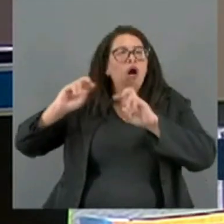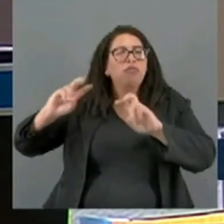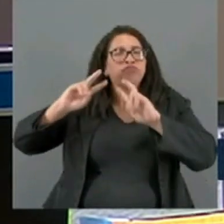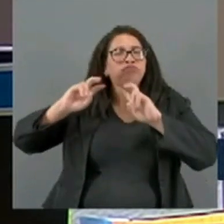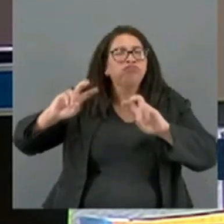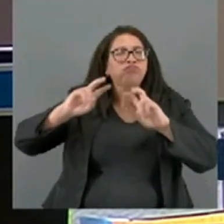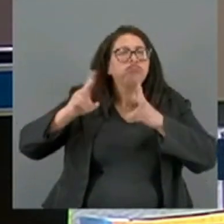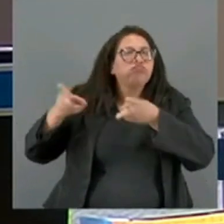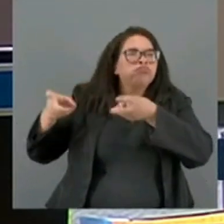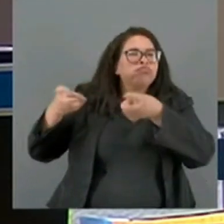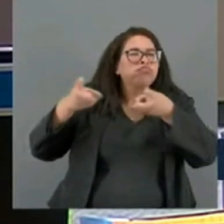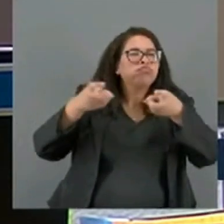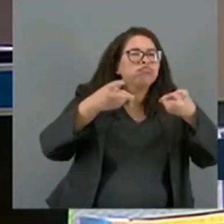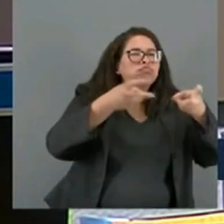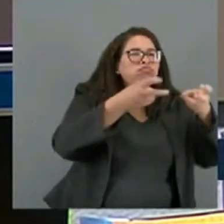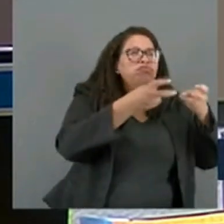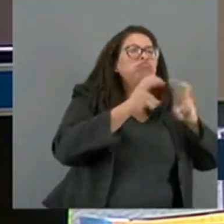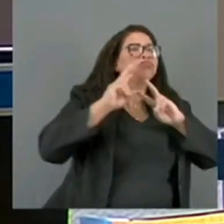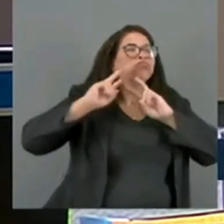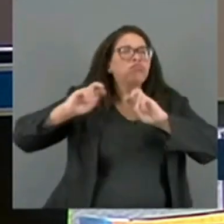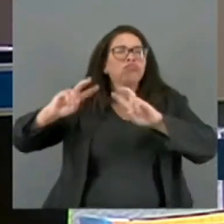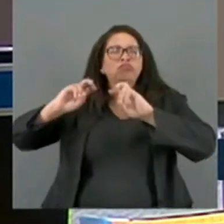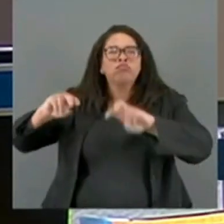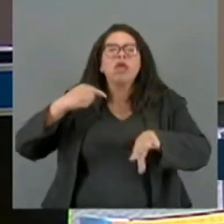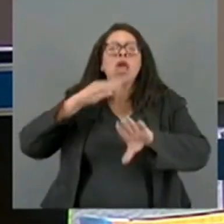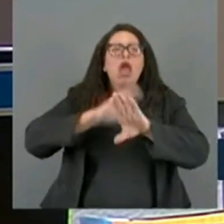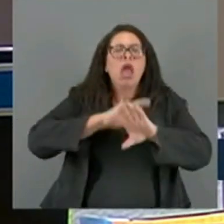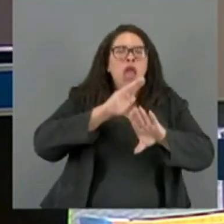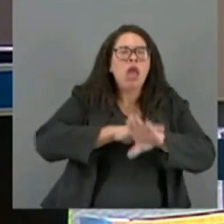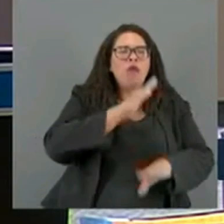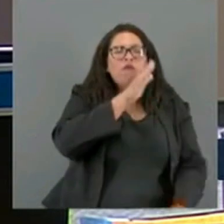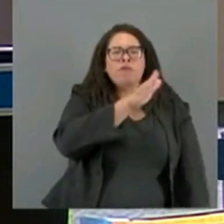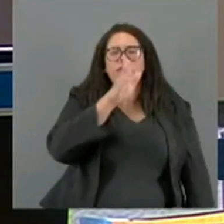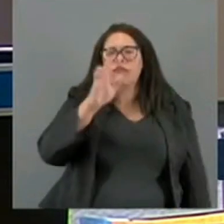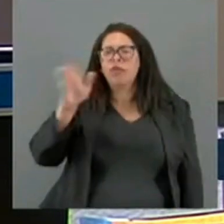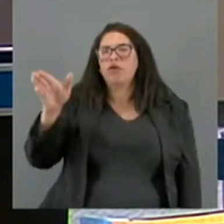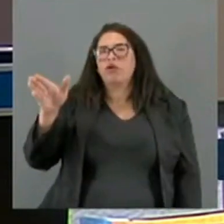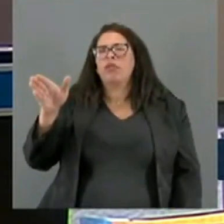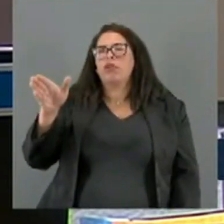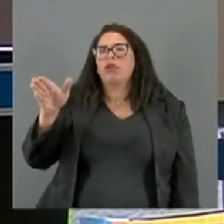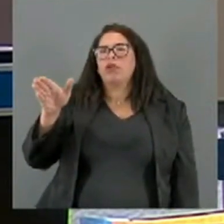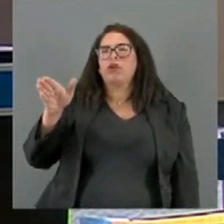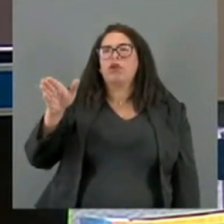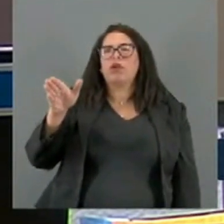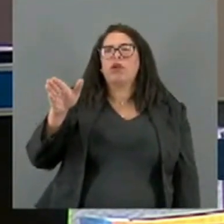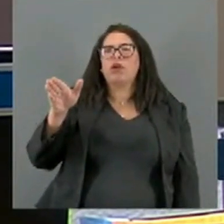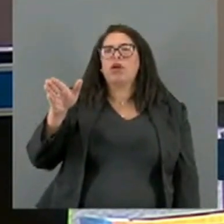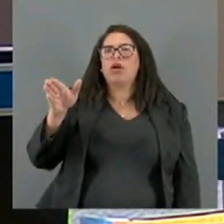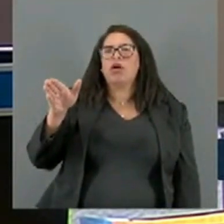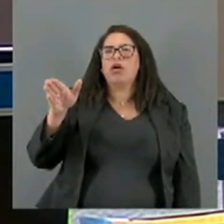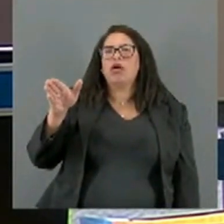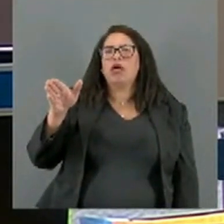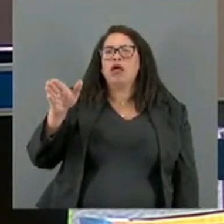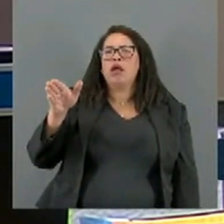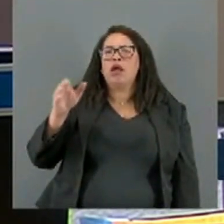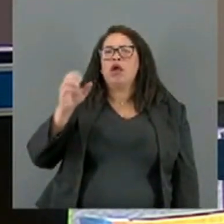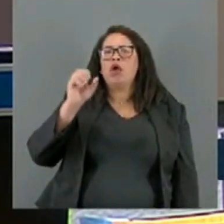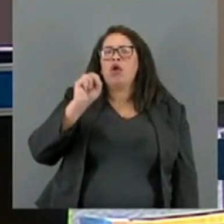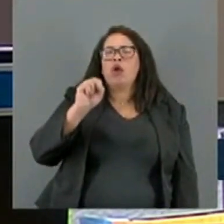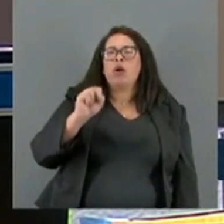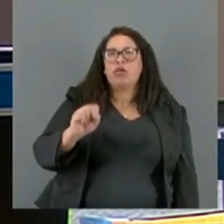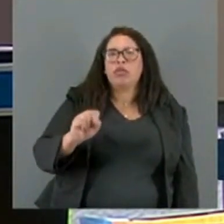aqui fazem presentes, visitei todos os 81, um por um, ouvindo a opinião de